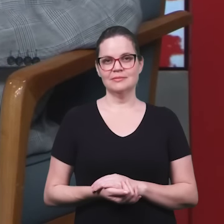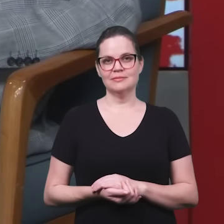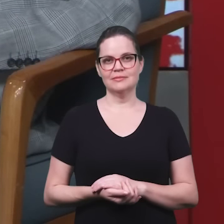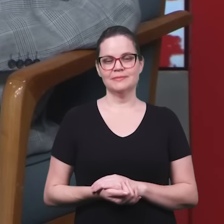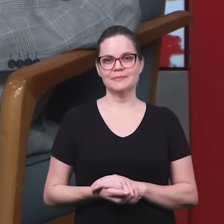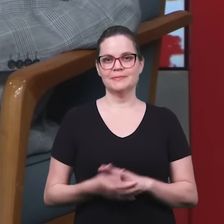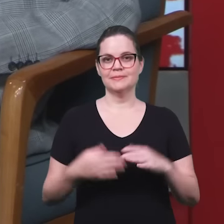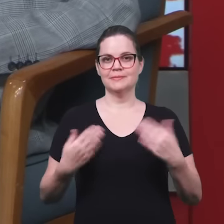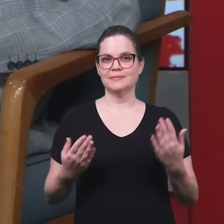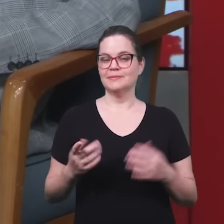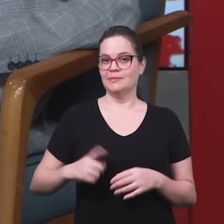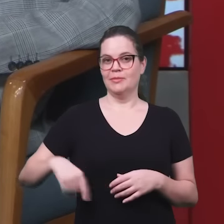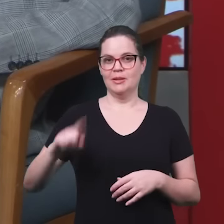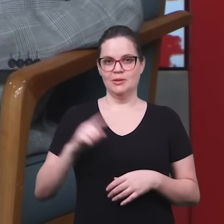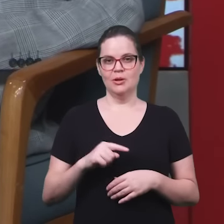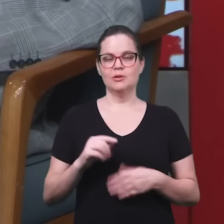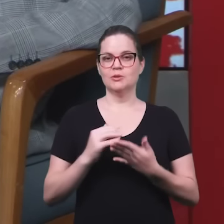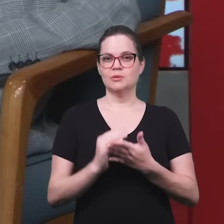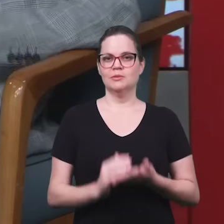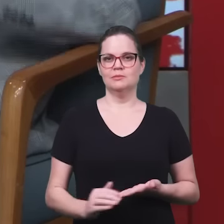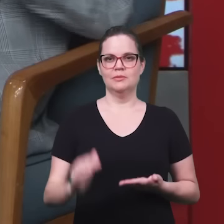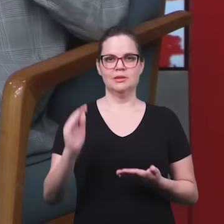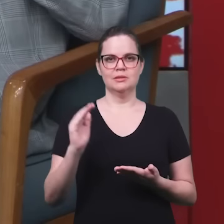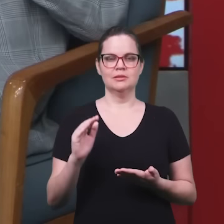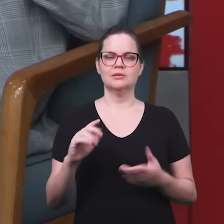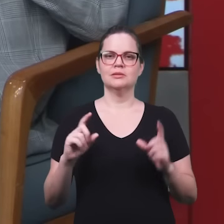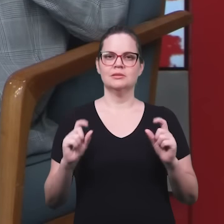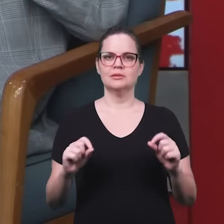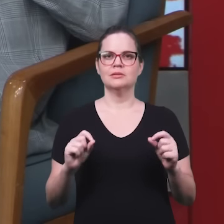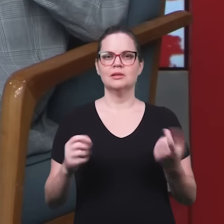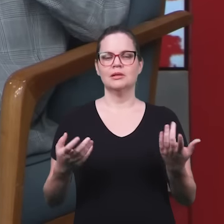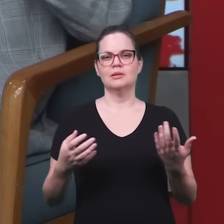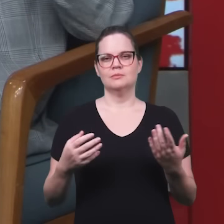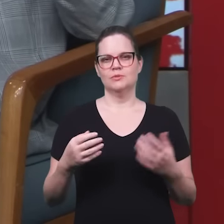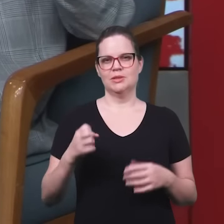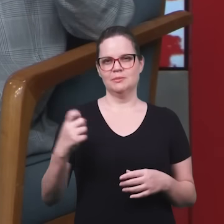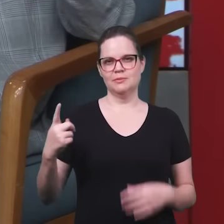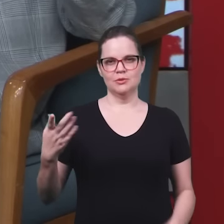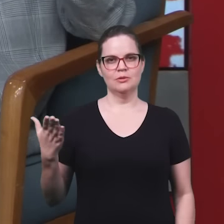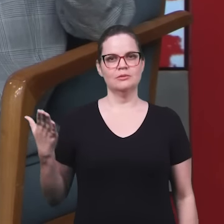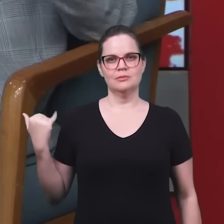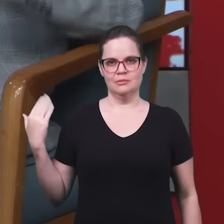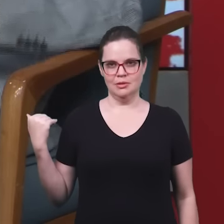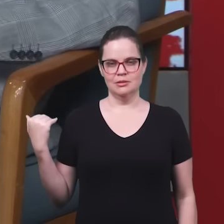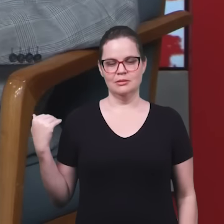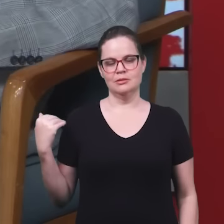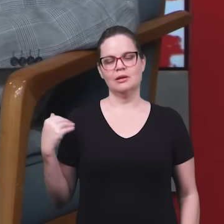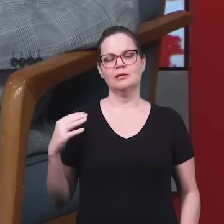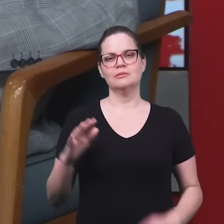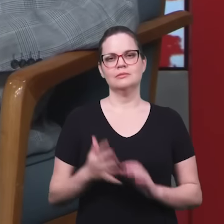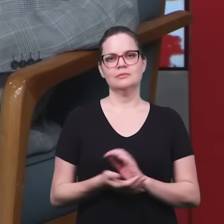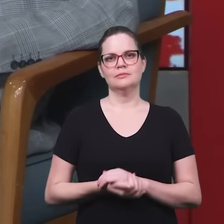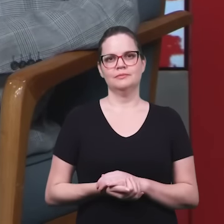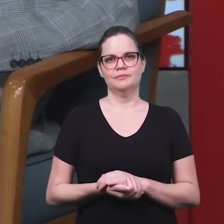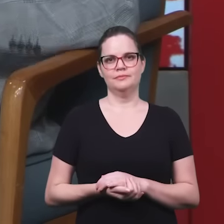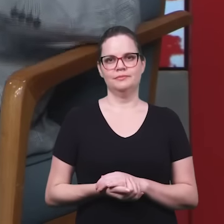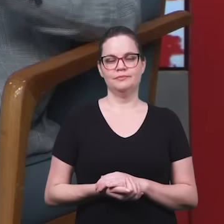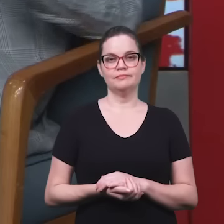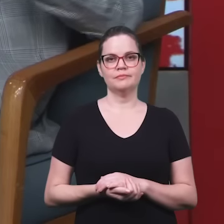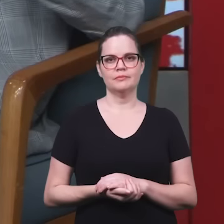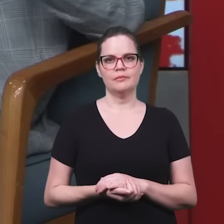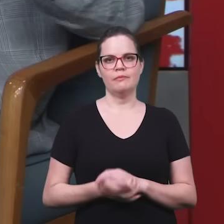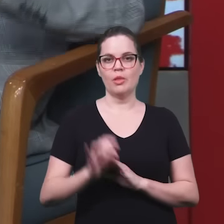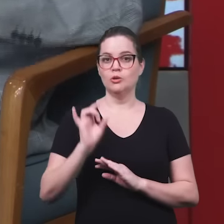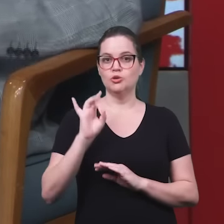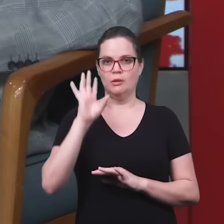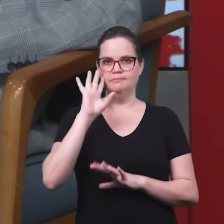Meus irmãos, nós começamos nos programas anteriores, só para